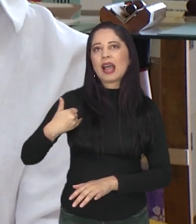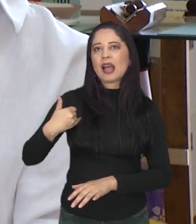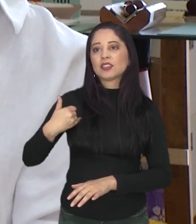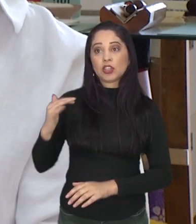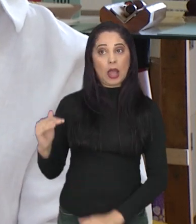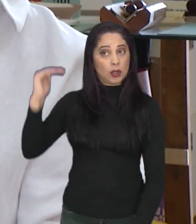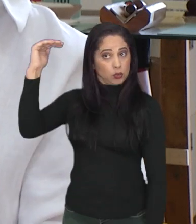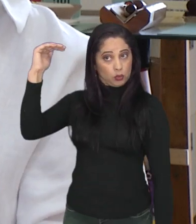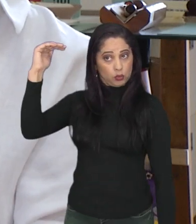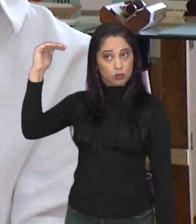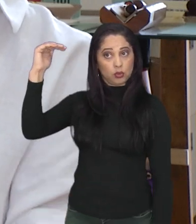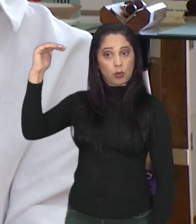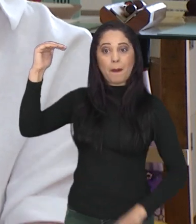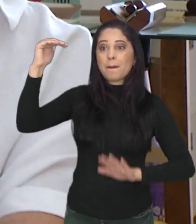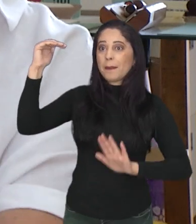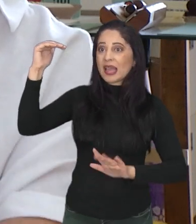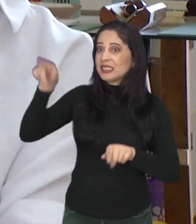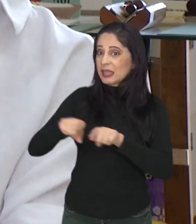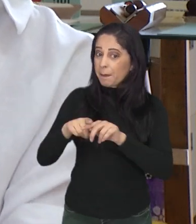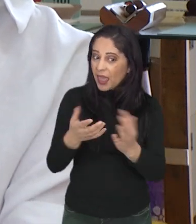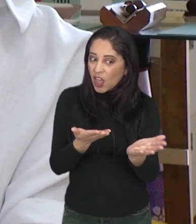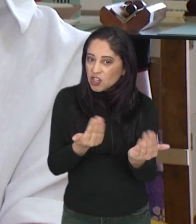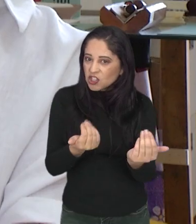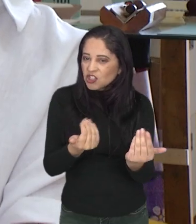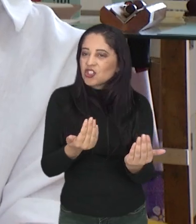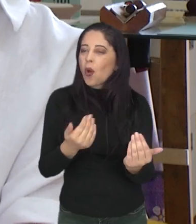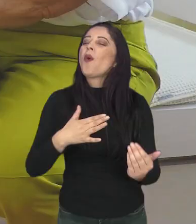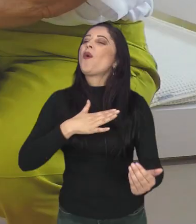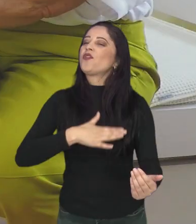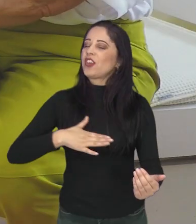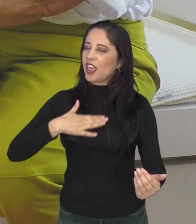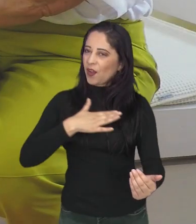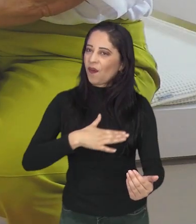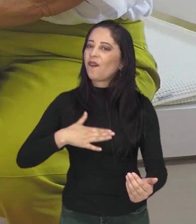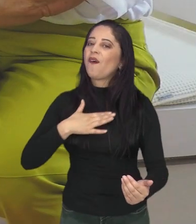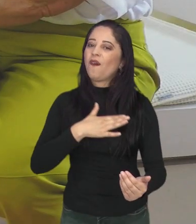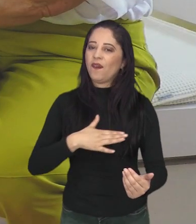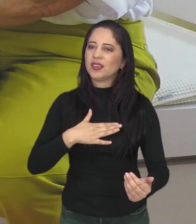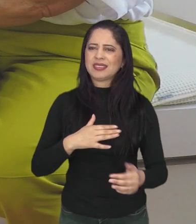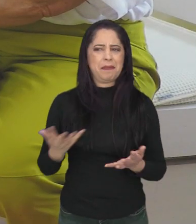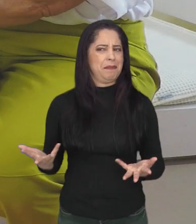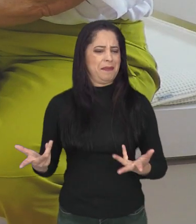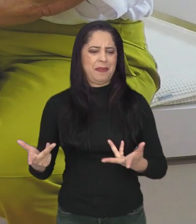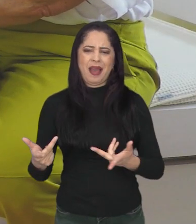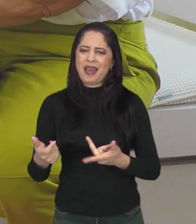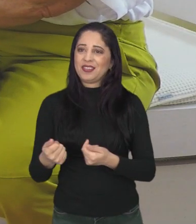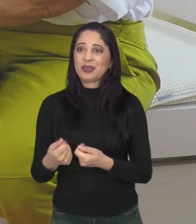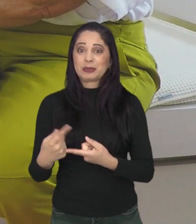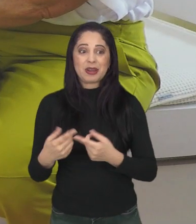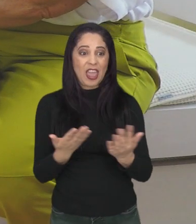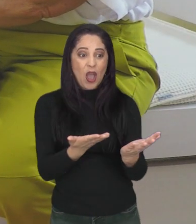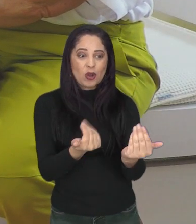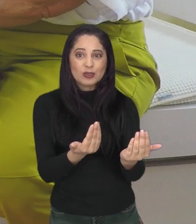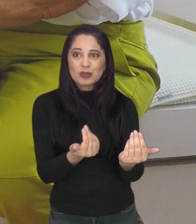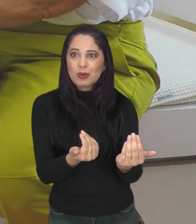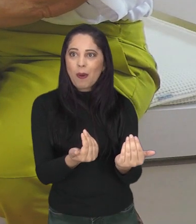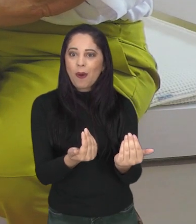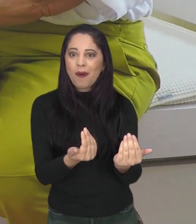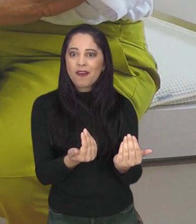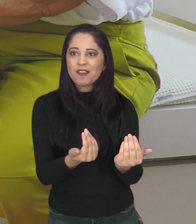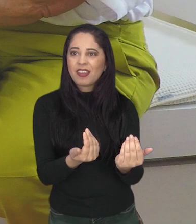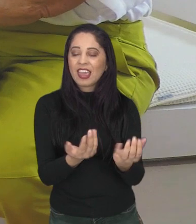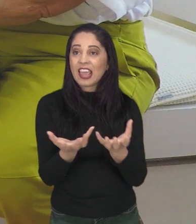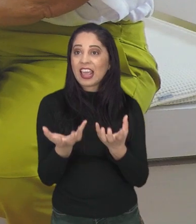na faixa etária adultos mas também jovens né que que eu acho Fantástico né os jovens